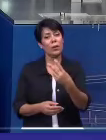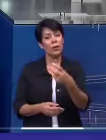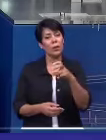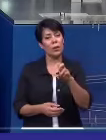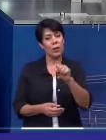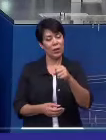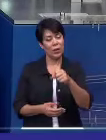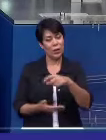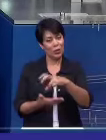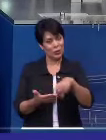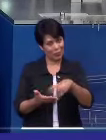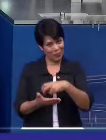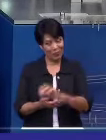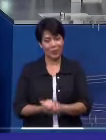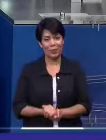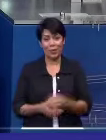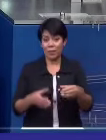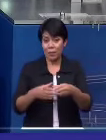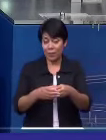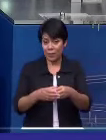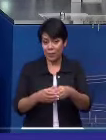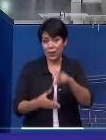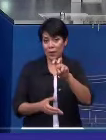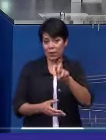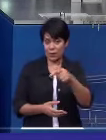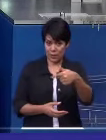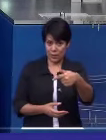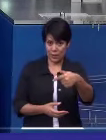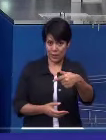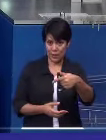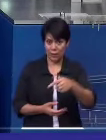5.258 da Quina. Número 57.